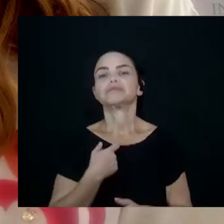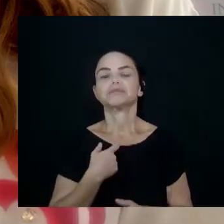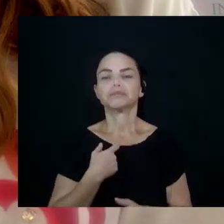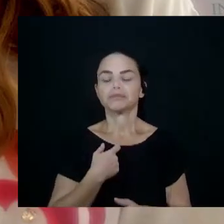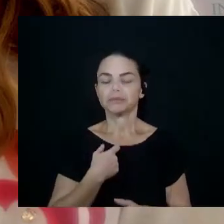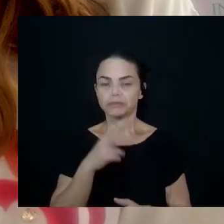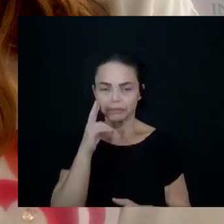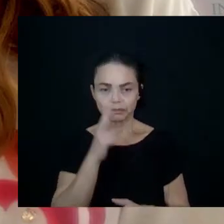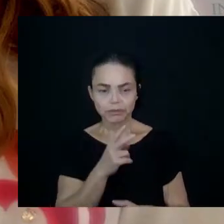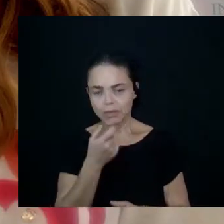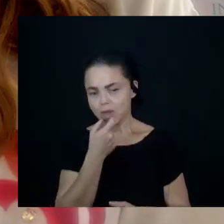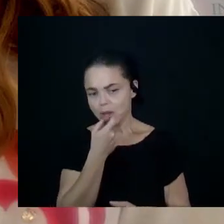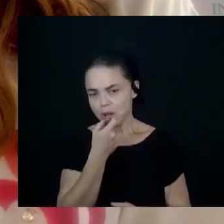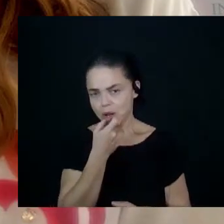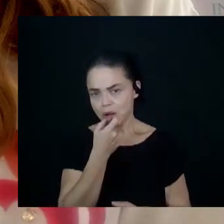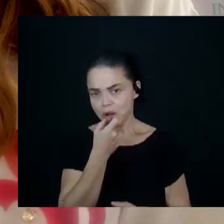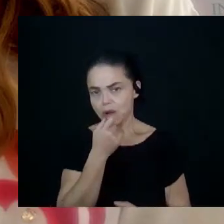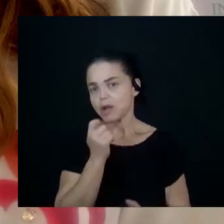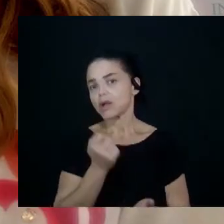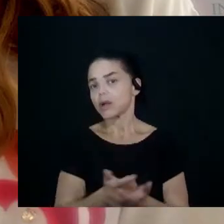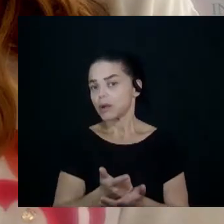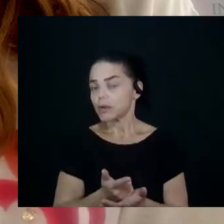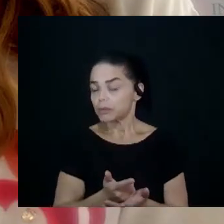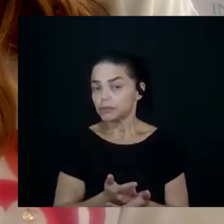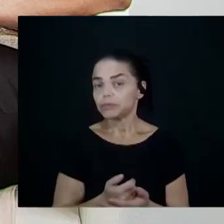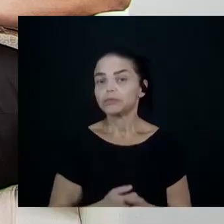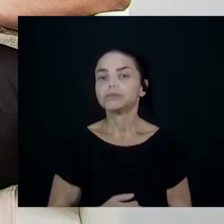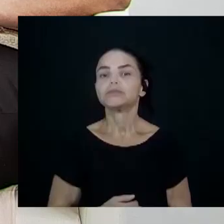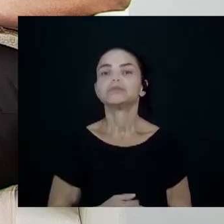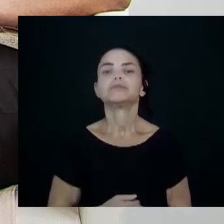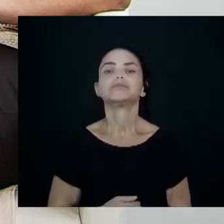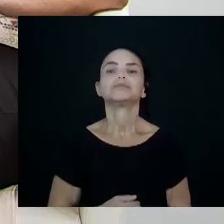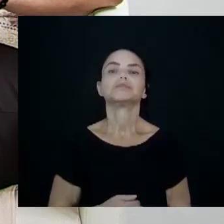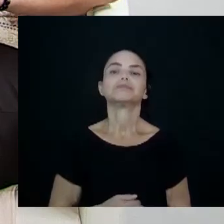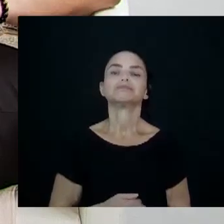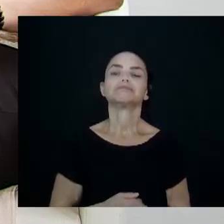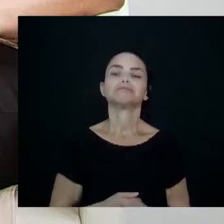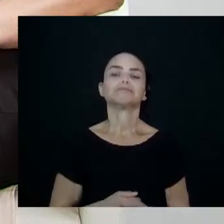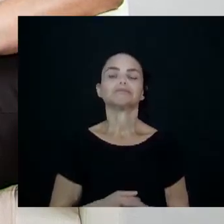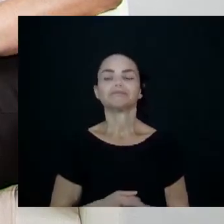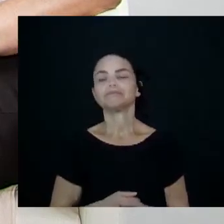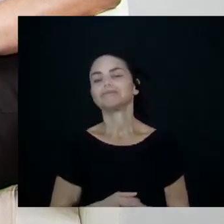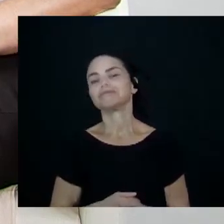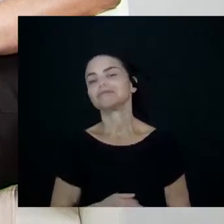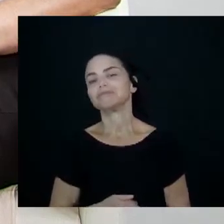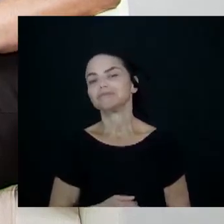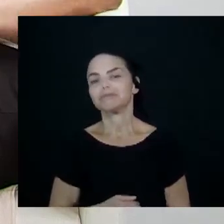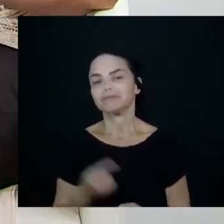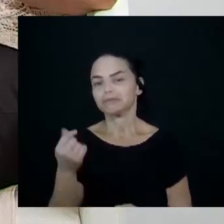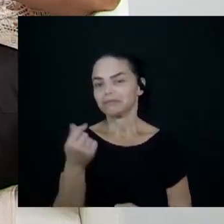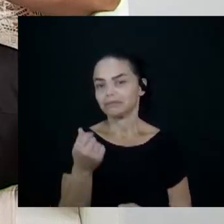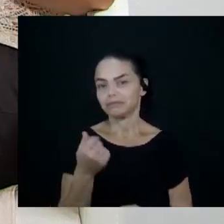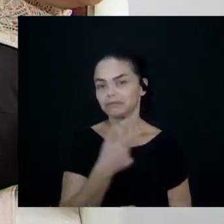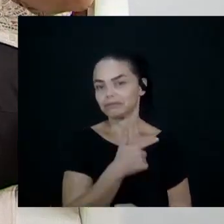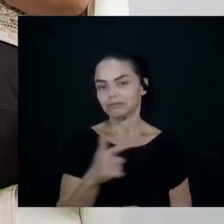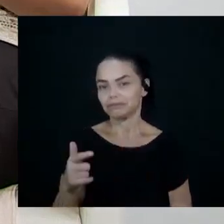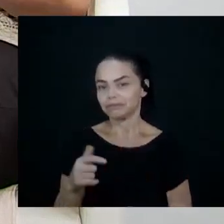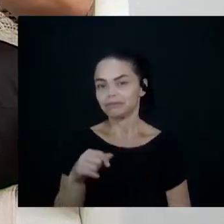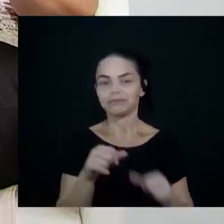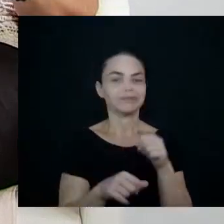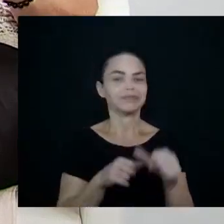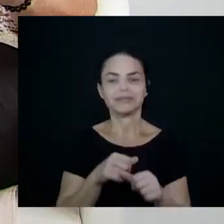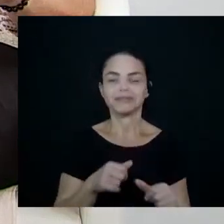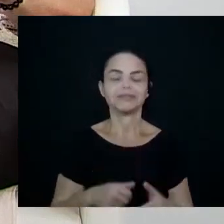Ela passou, viu a bolacha, quis comprar. Ela ainda chegou... Ai, gente, com dinheiro, eu não tinha